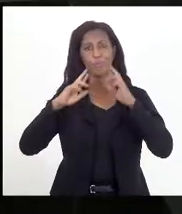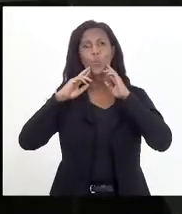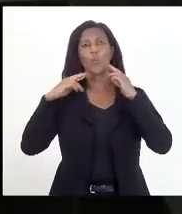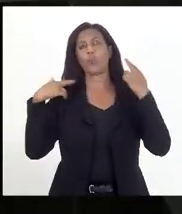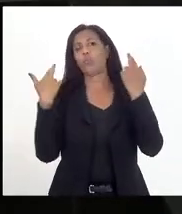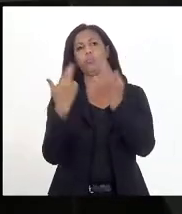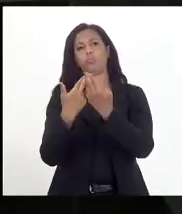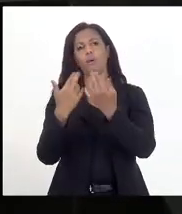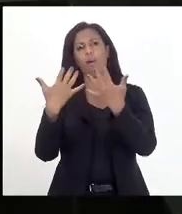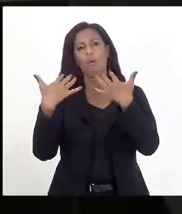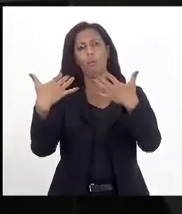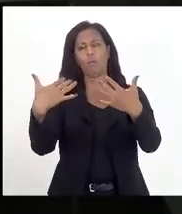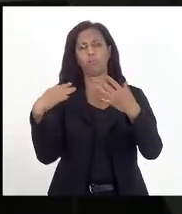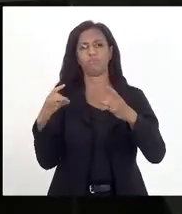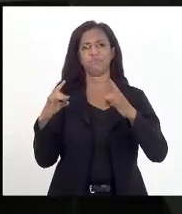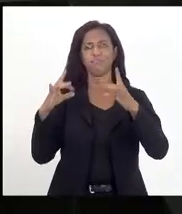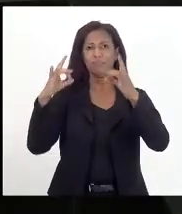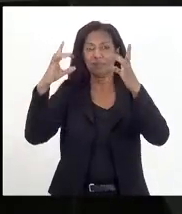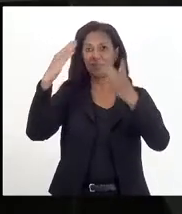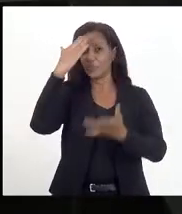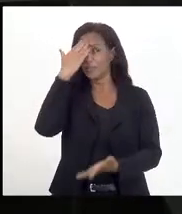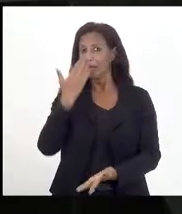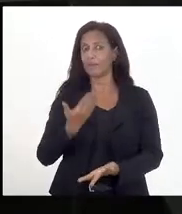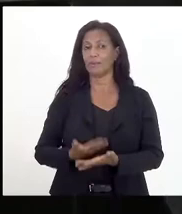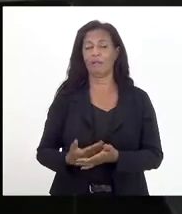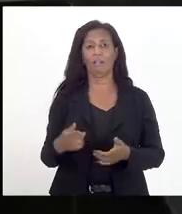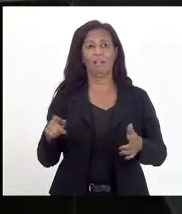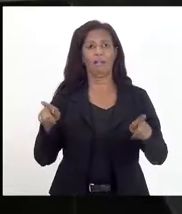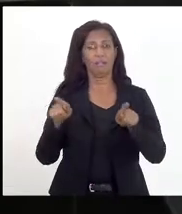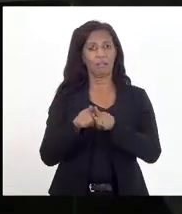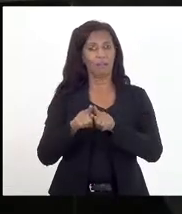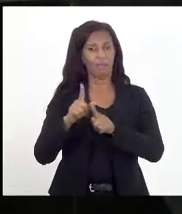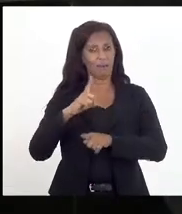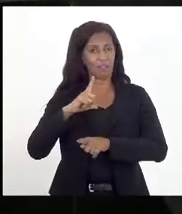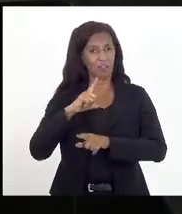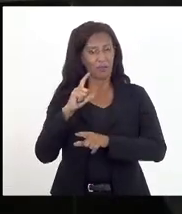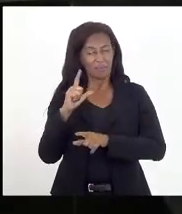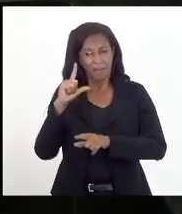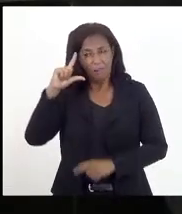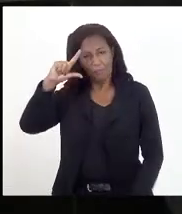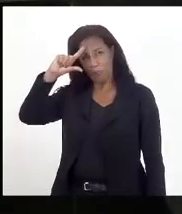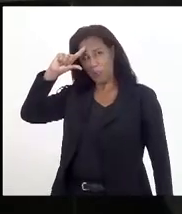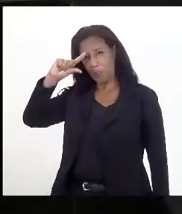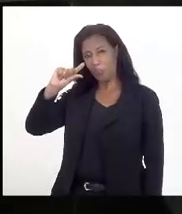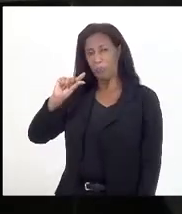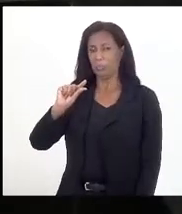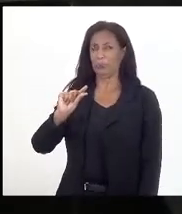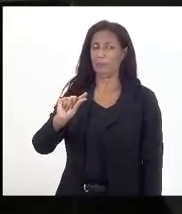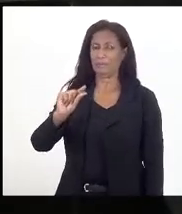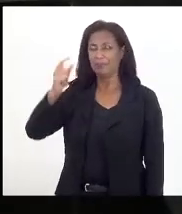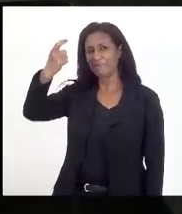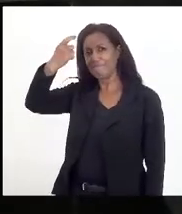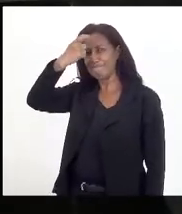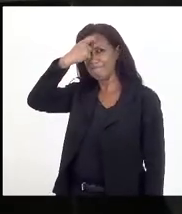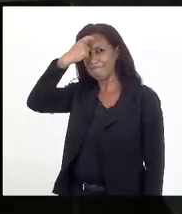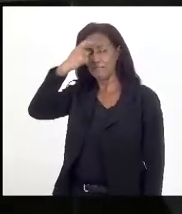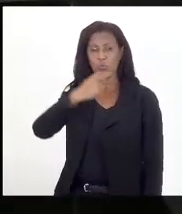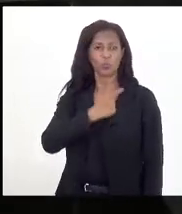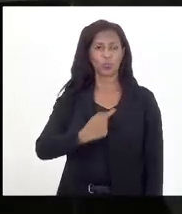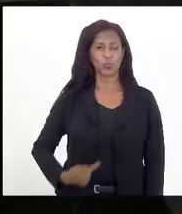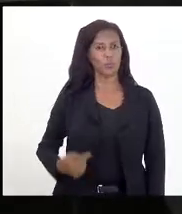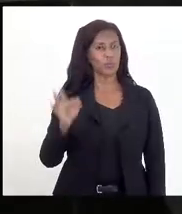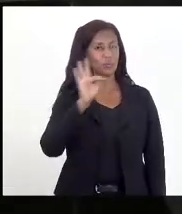acredito até que se houver um mínimo de bom senso no governo